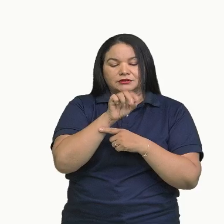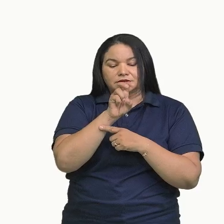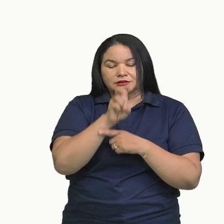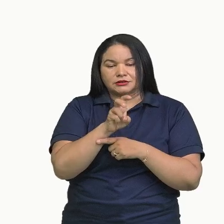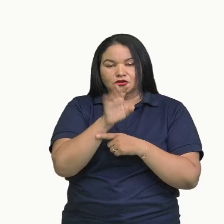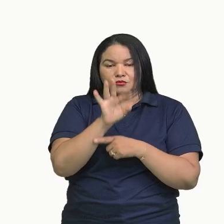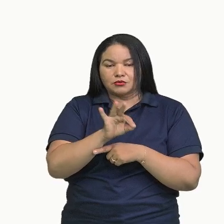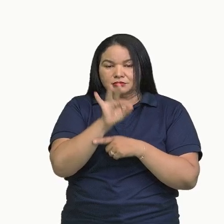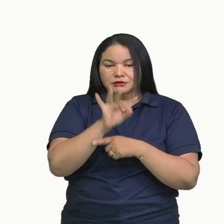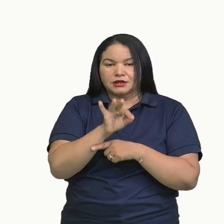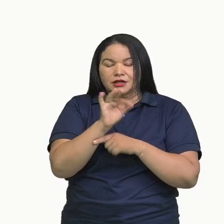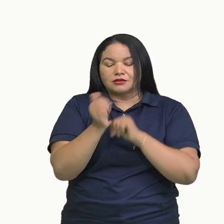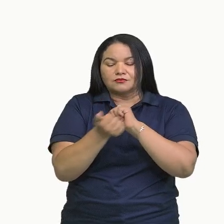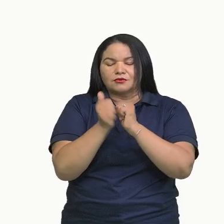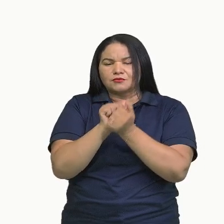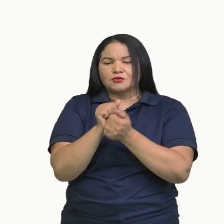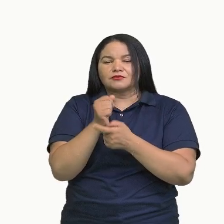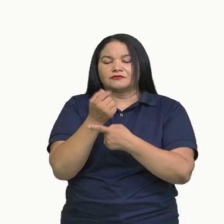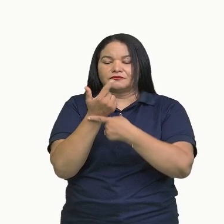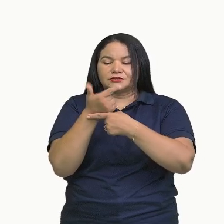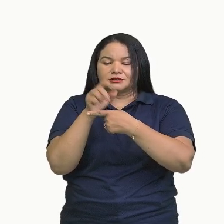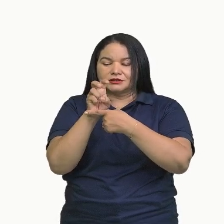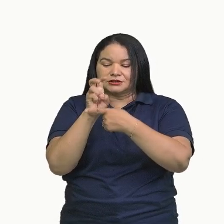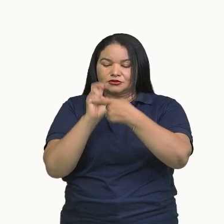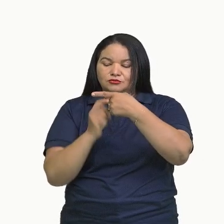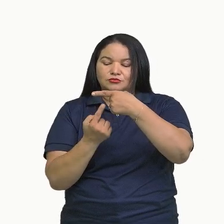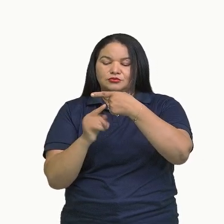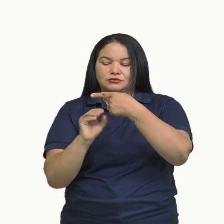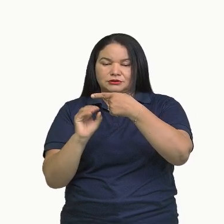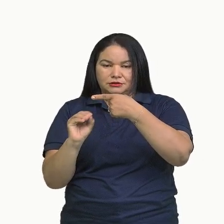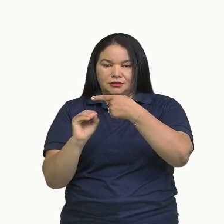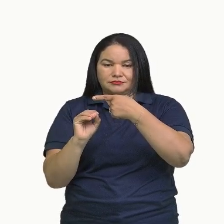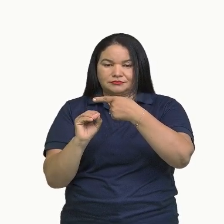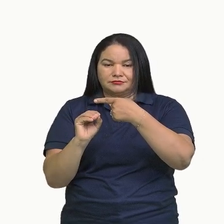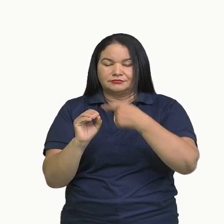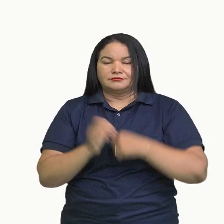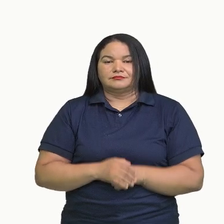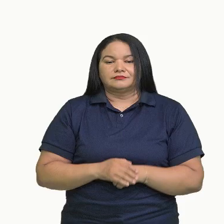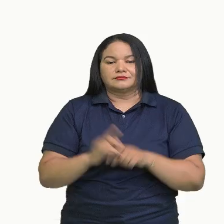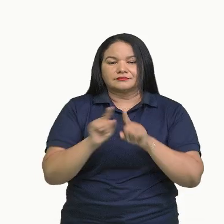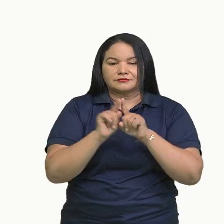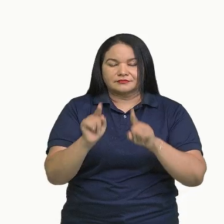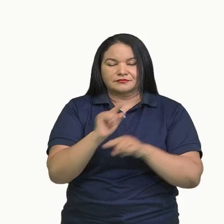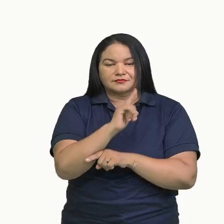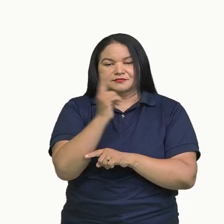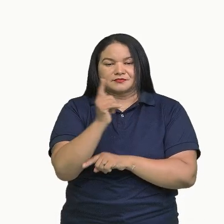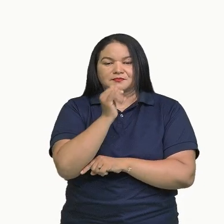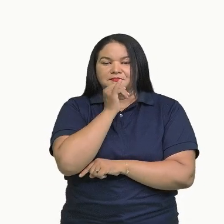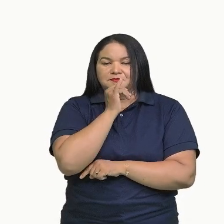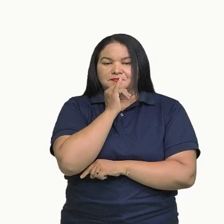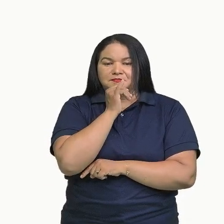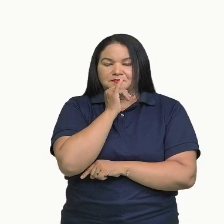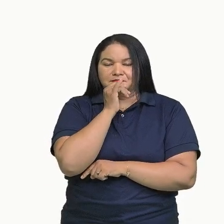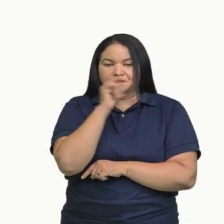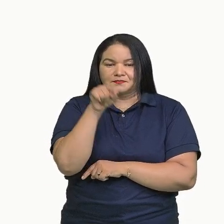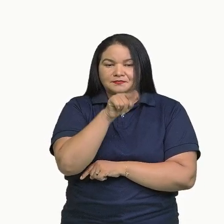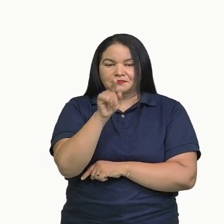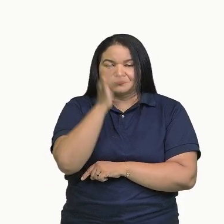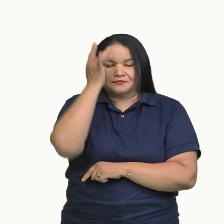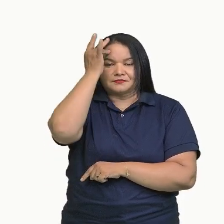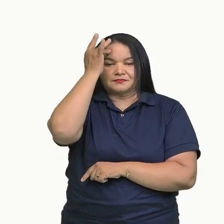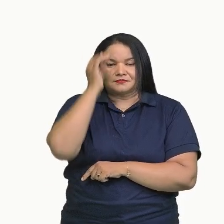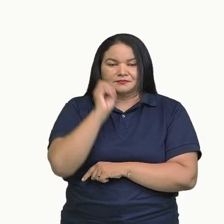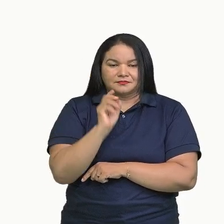25%, 25 de 100 por 100. Tudo bem? Mais um exemplo aí para você firmar melhor. Se